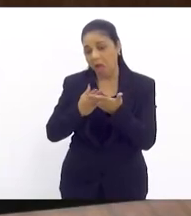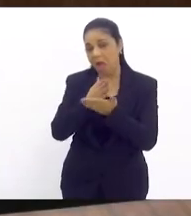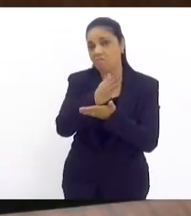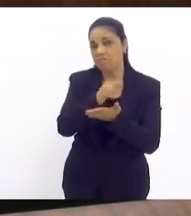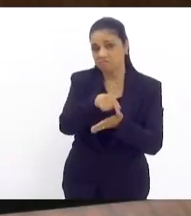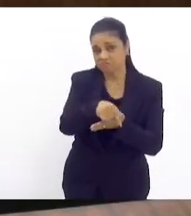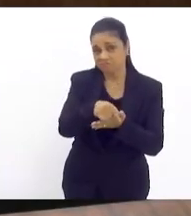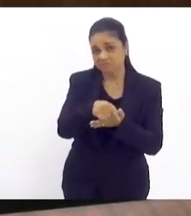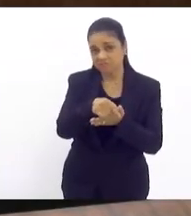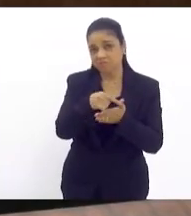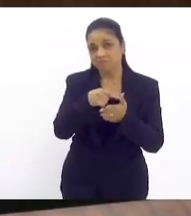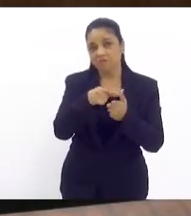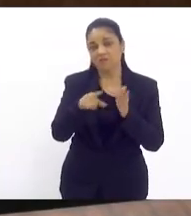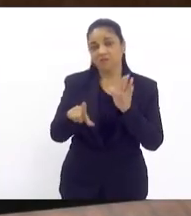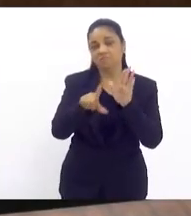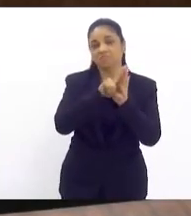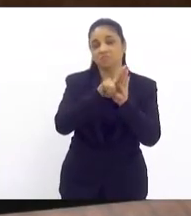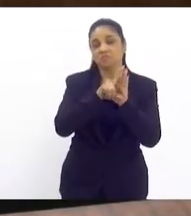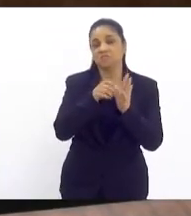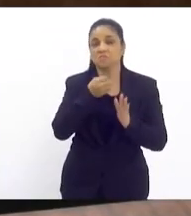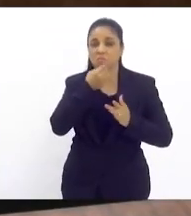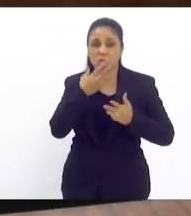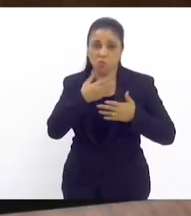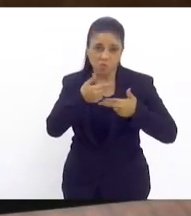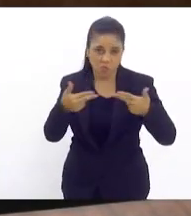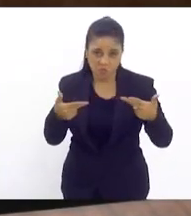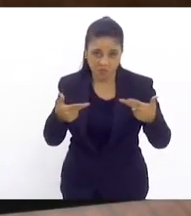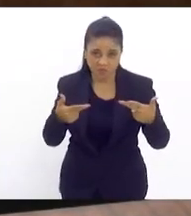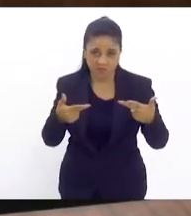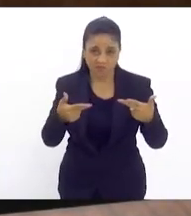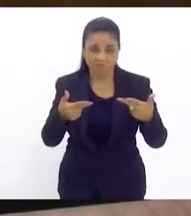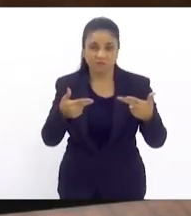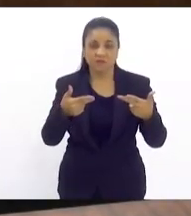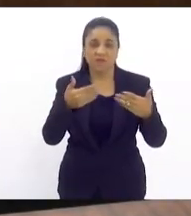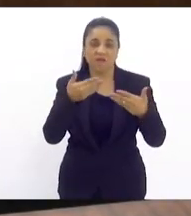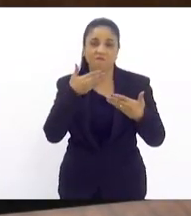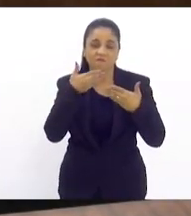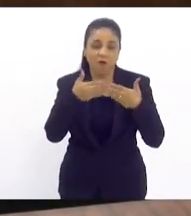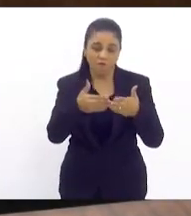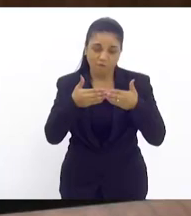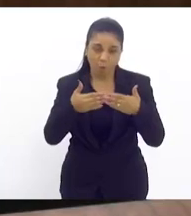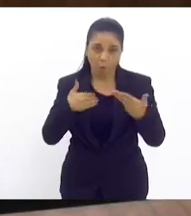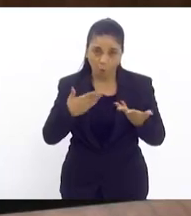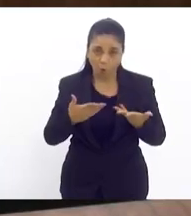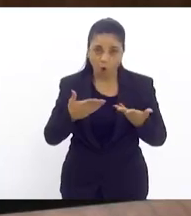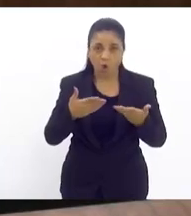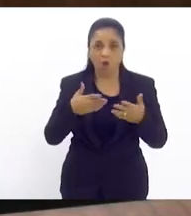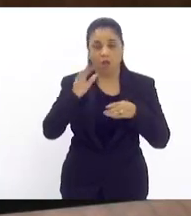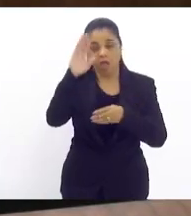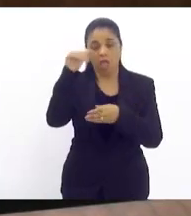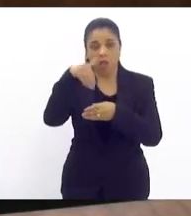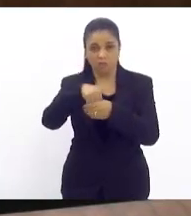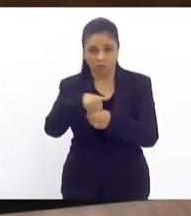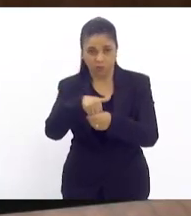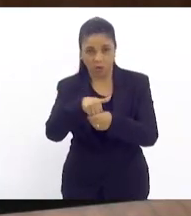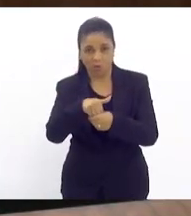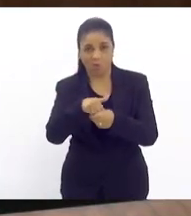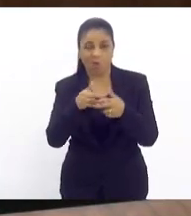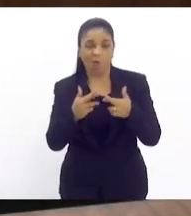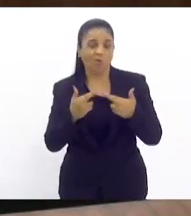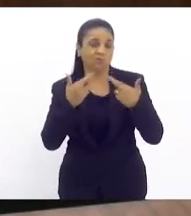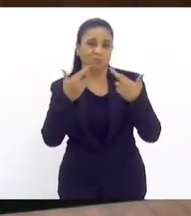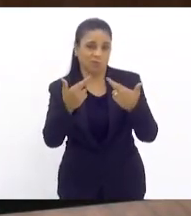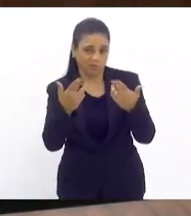da legislatura até algum tipo de benefício seja ele eleitoral ou político de qualquer sorte que começaria